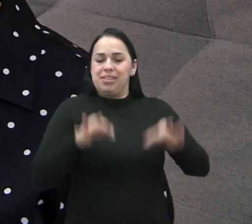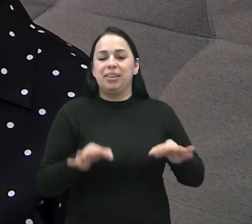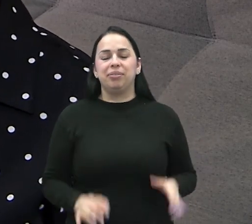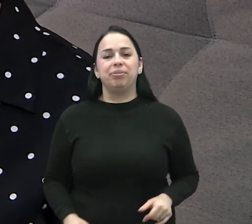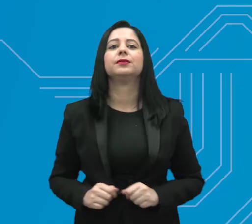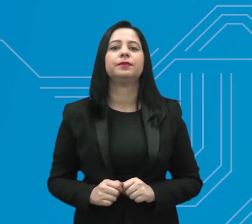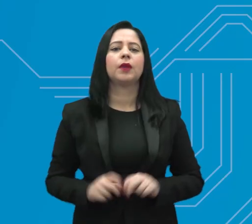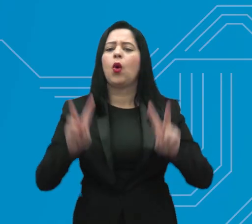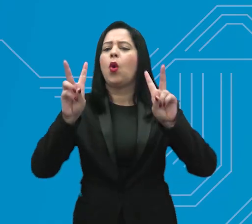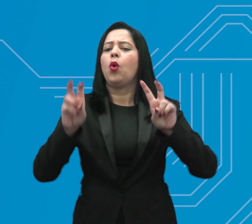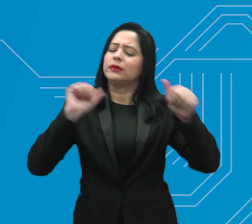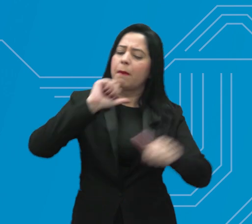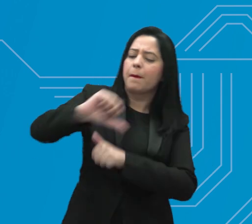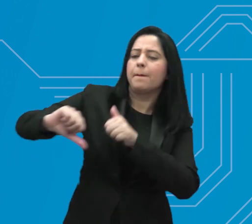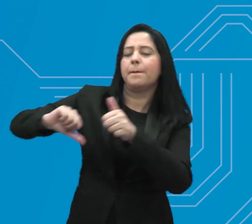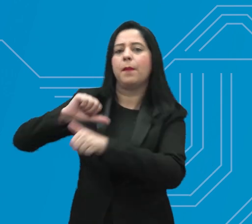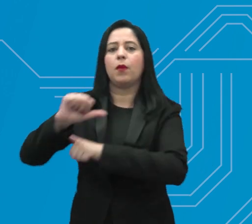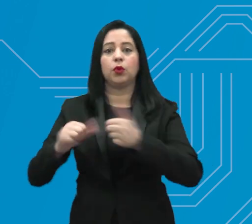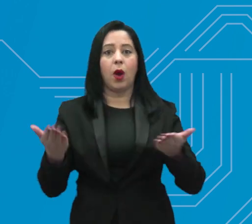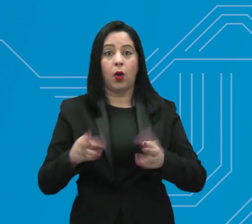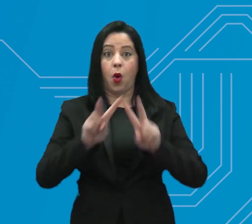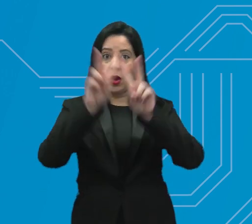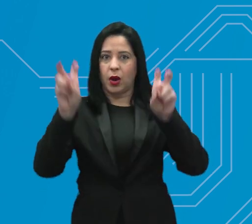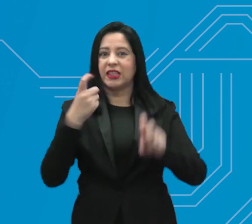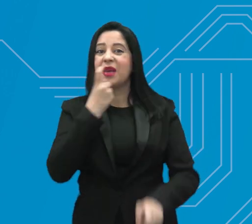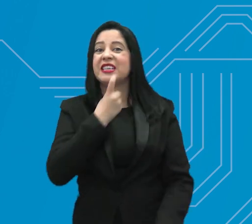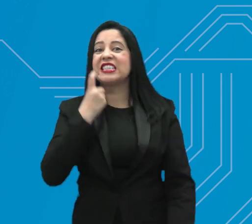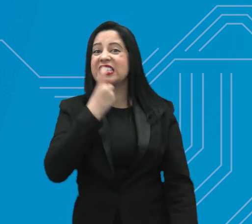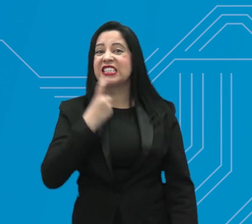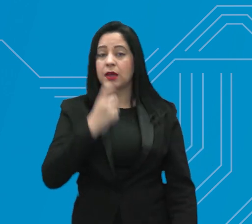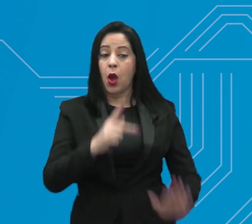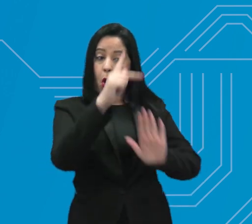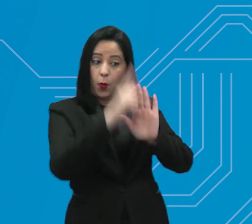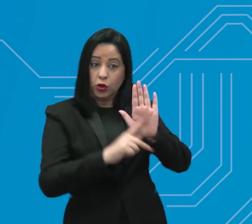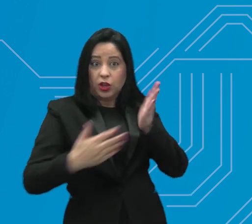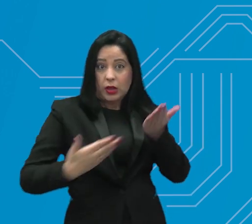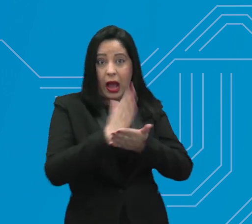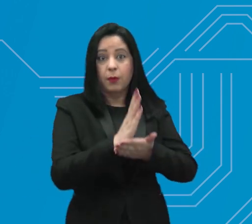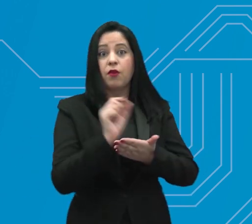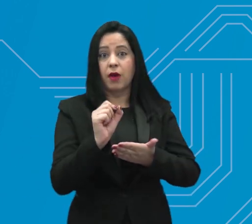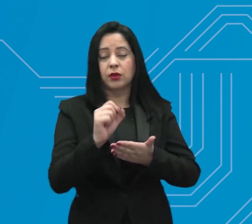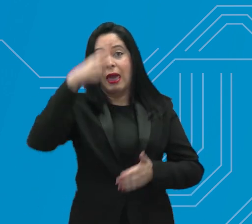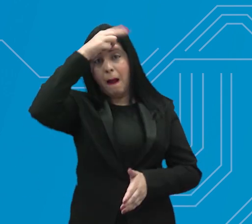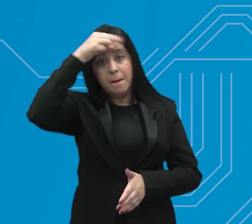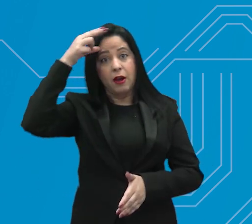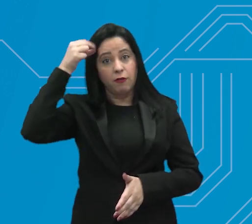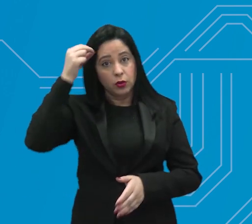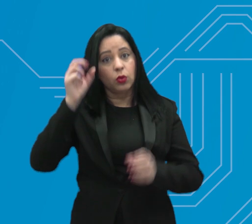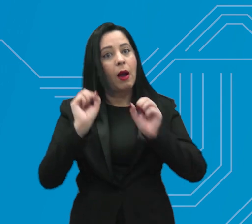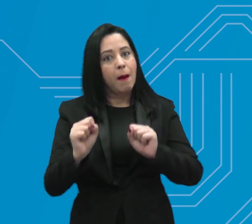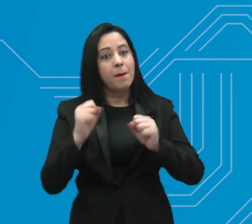o meu momento. Vamos mudar de assunto e falar agora de saúde bucal. Um projeto aprovado pela Câmara autoriza